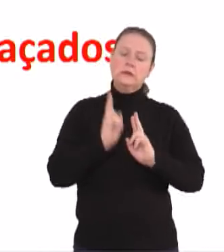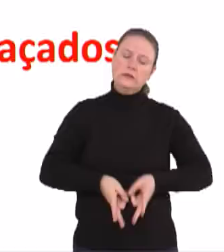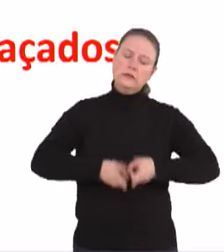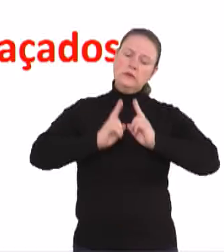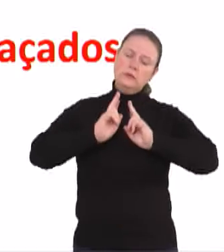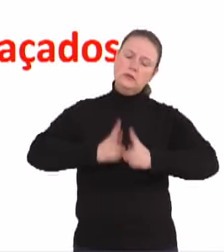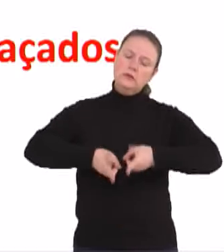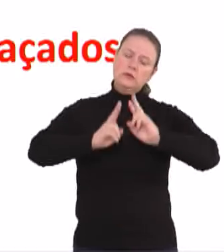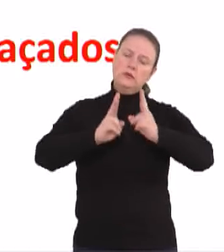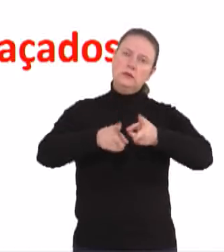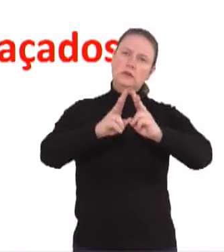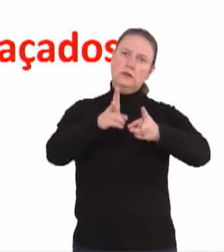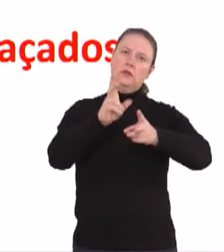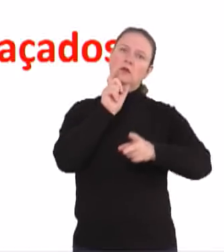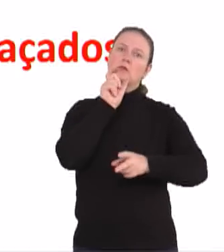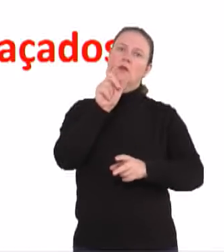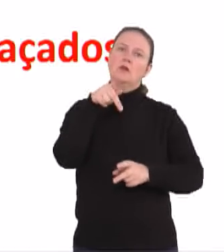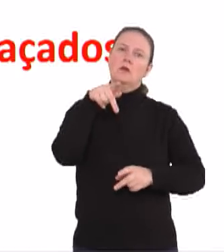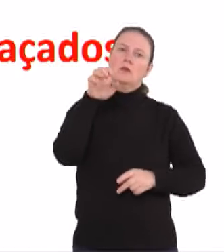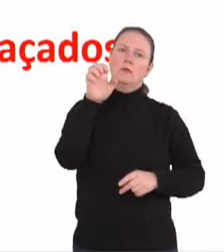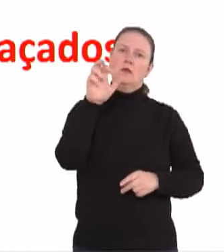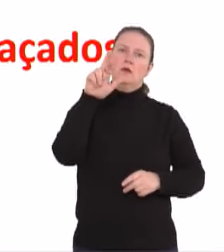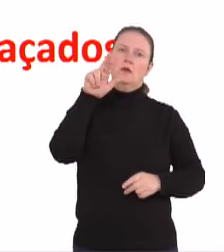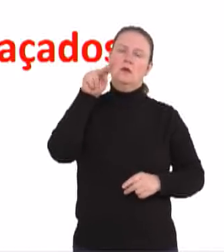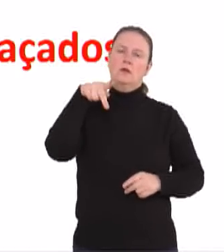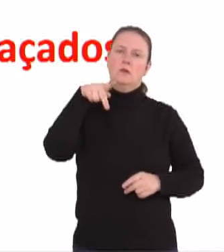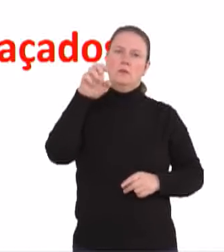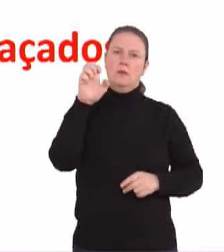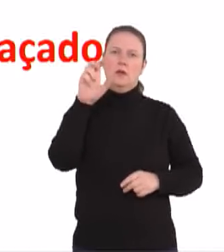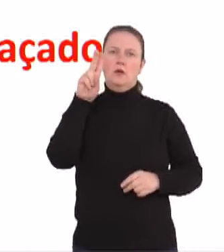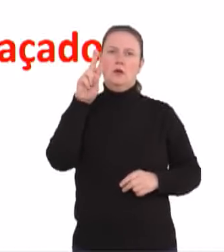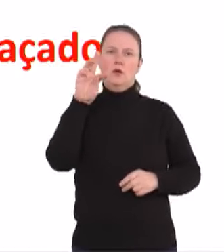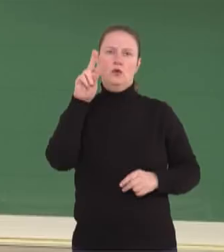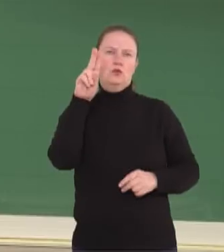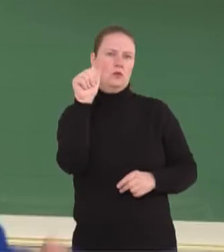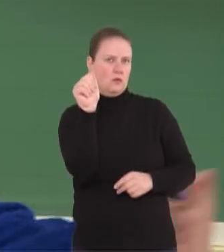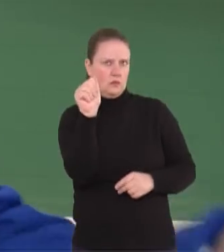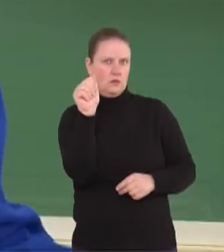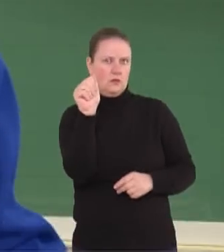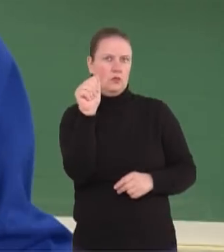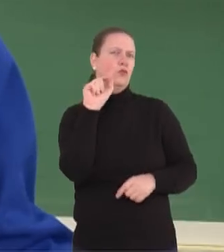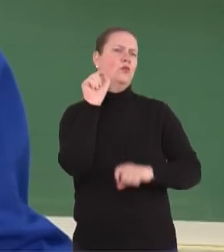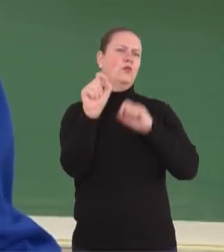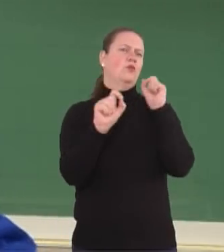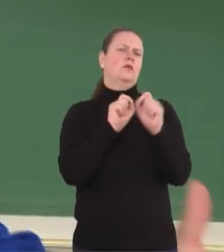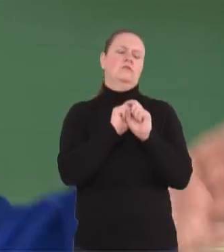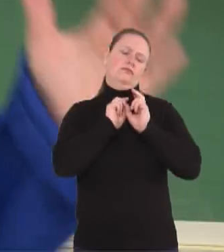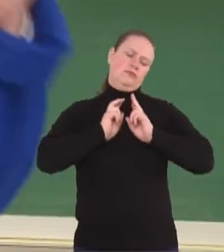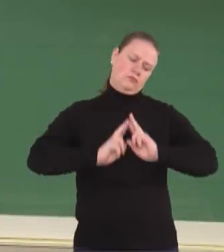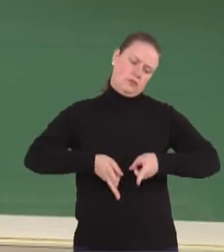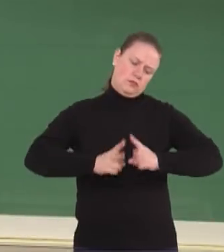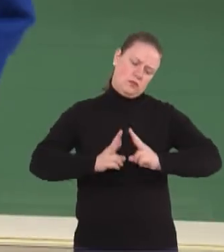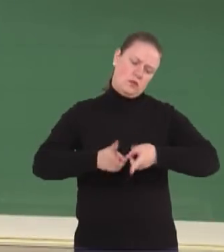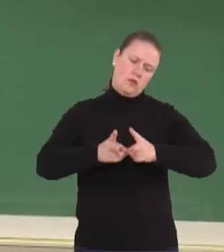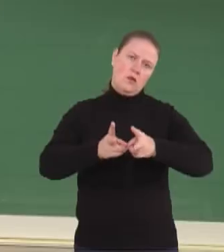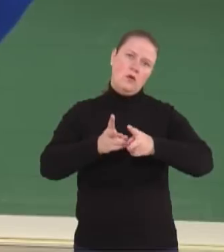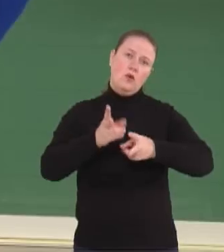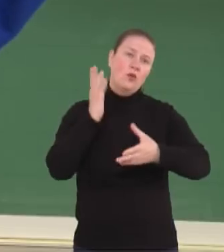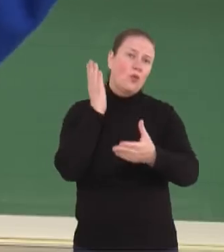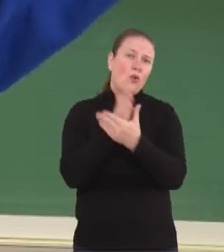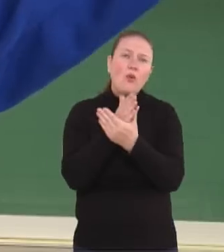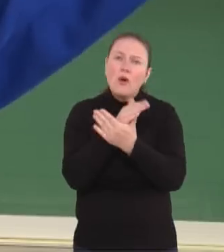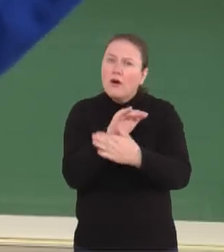sempre abraçados, até que a morte os separasse. Né? Então, a palavra perpétuo significa algo que dure aí